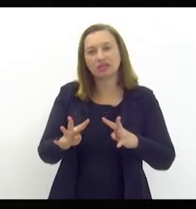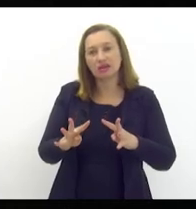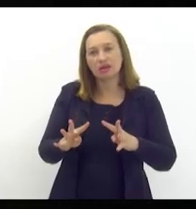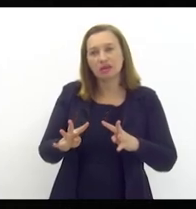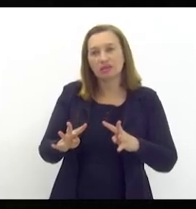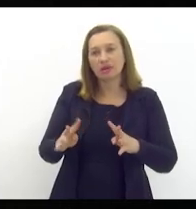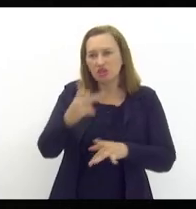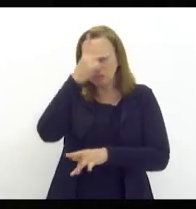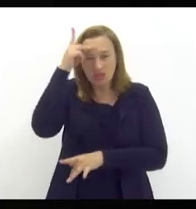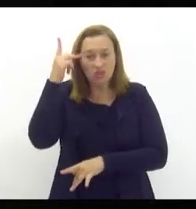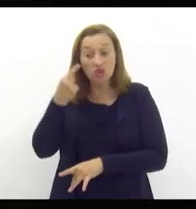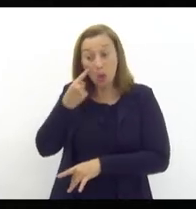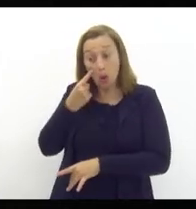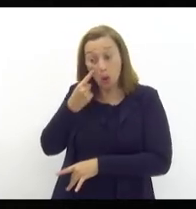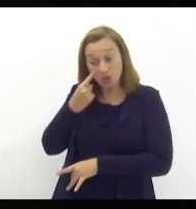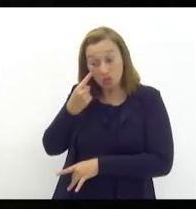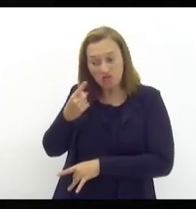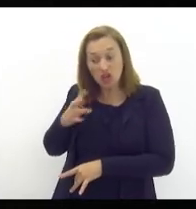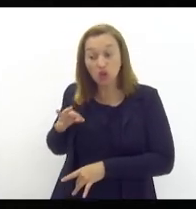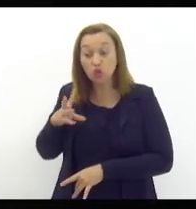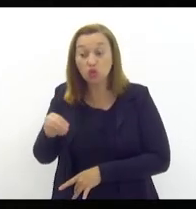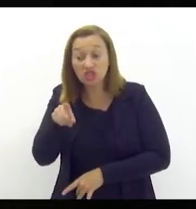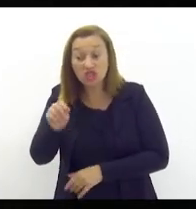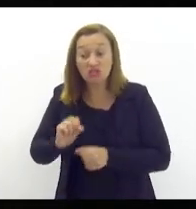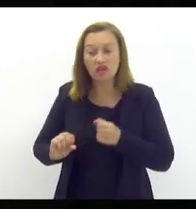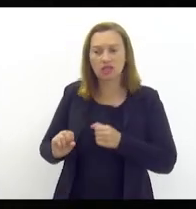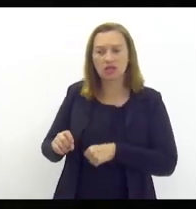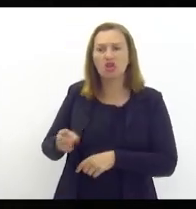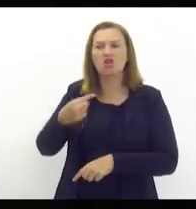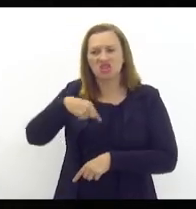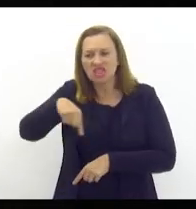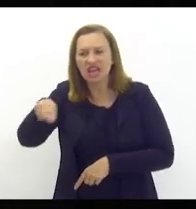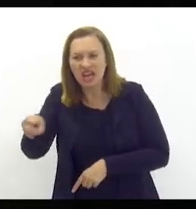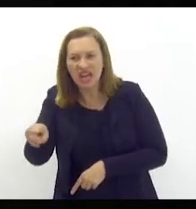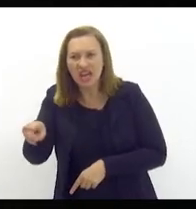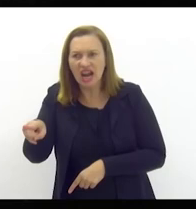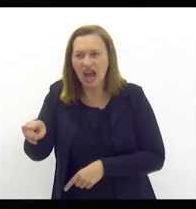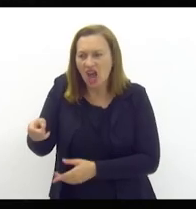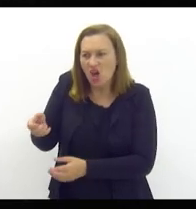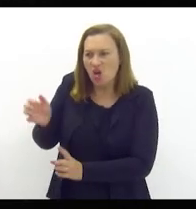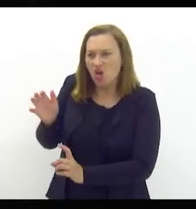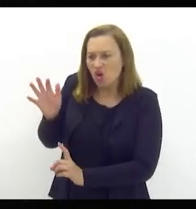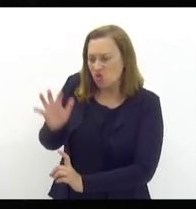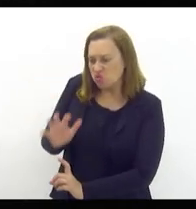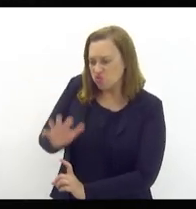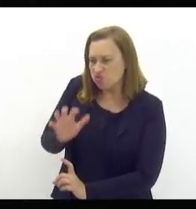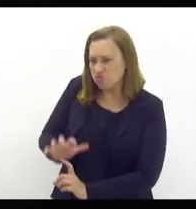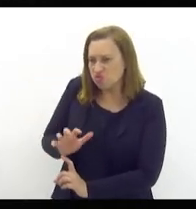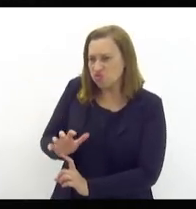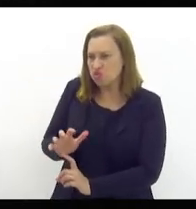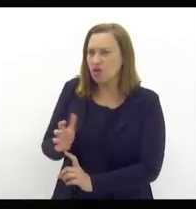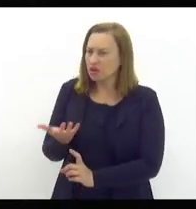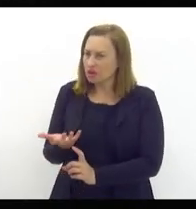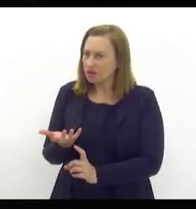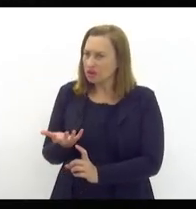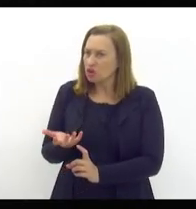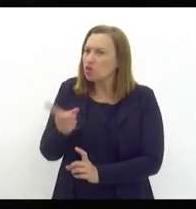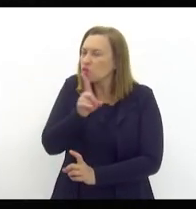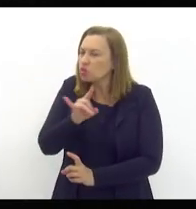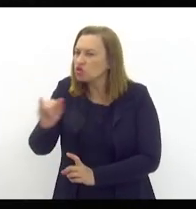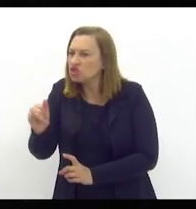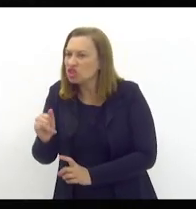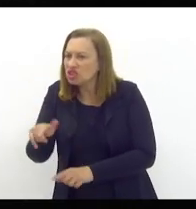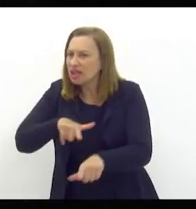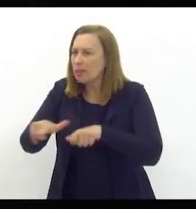dizer que nós estamos de olho em vocês, sim, porque você ir lá tentar usurpar do trabalho, de um dia de trabalho de uma